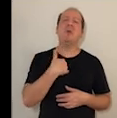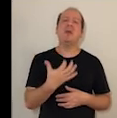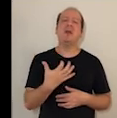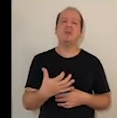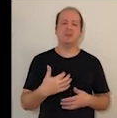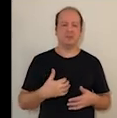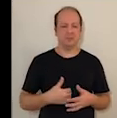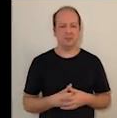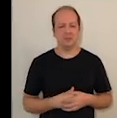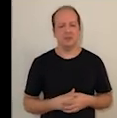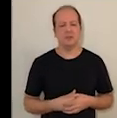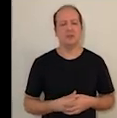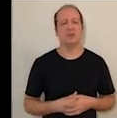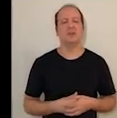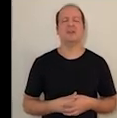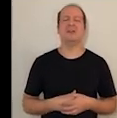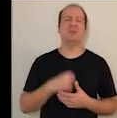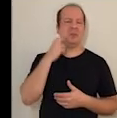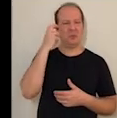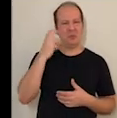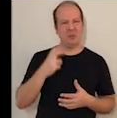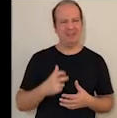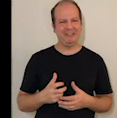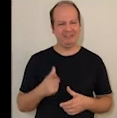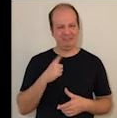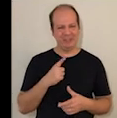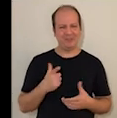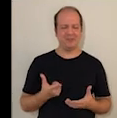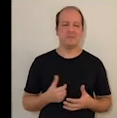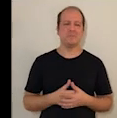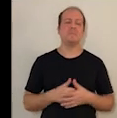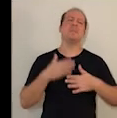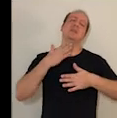Eu tô com sede, com muita sede.